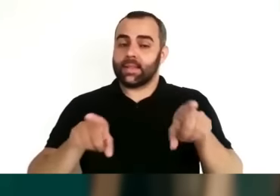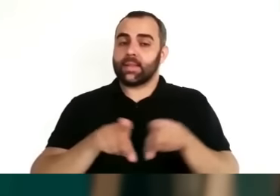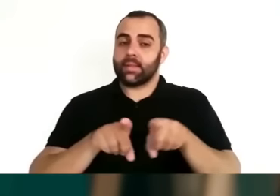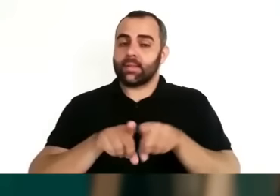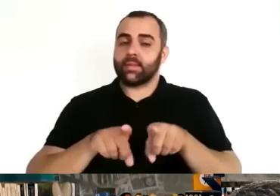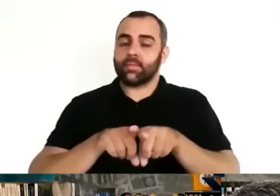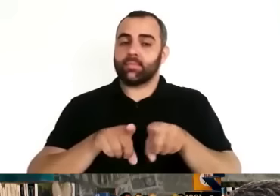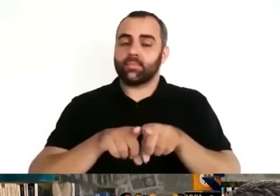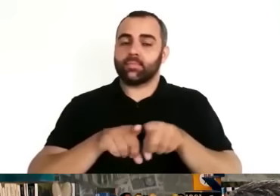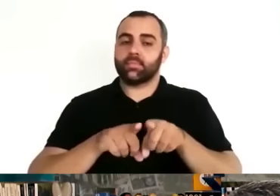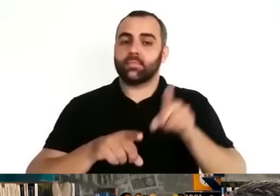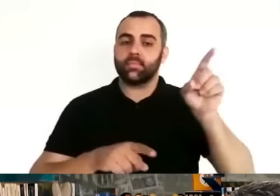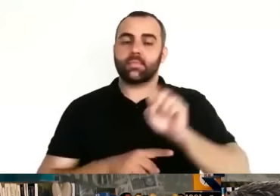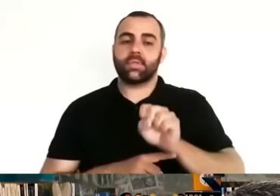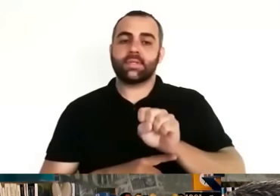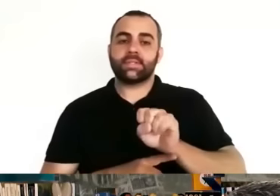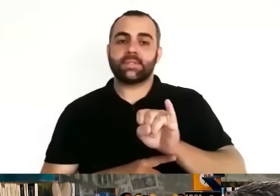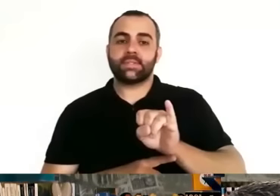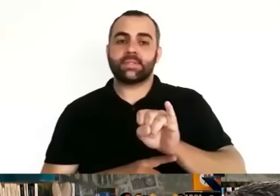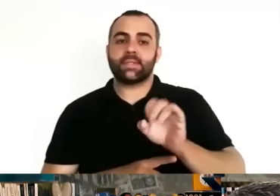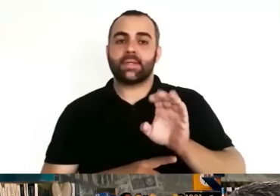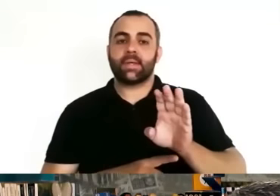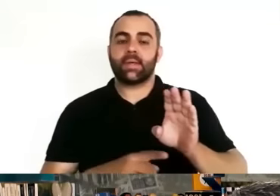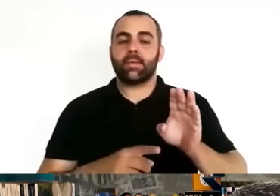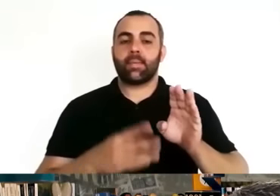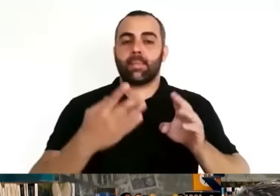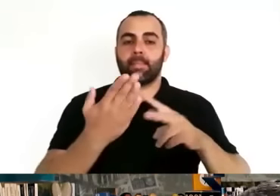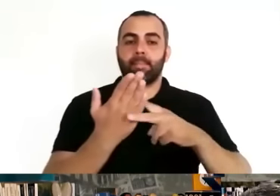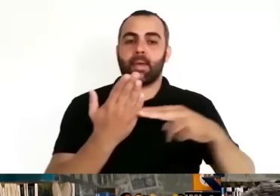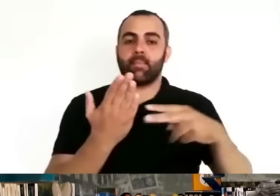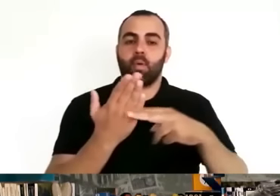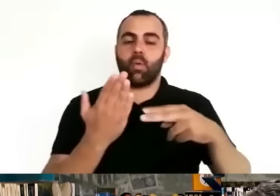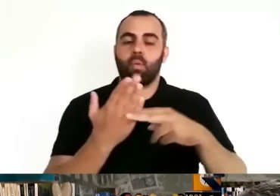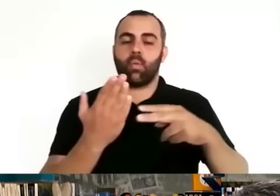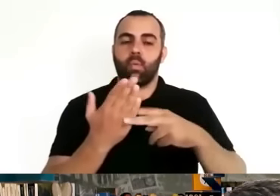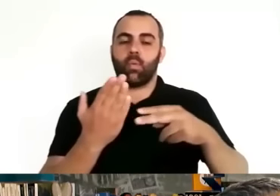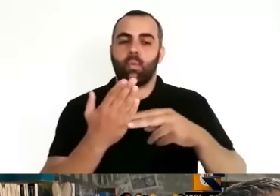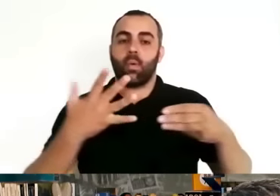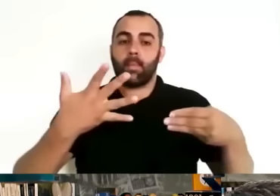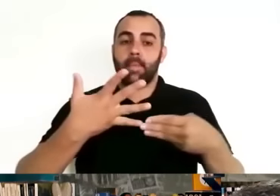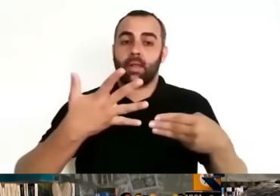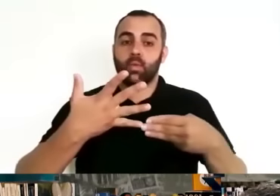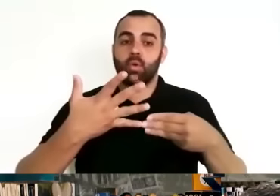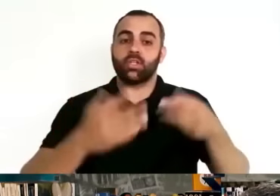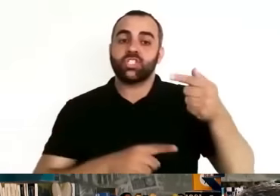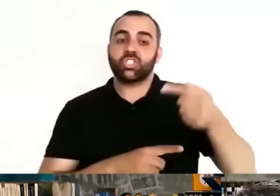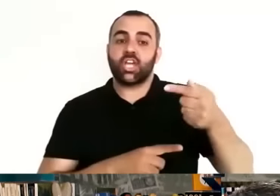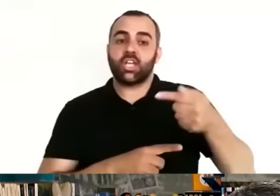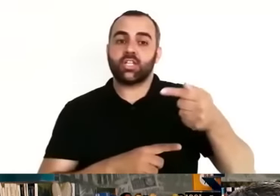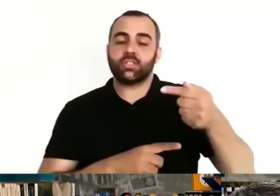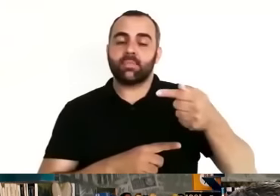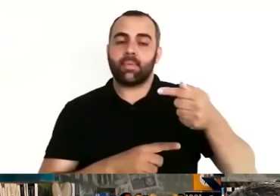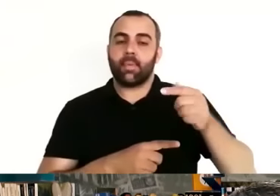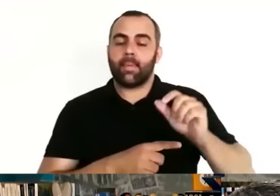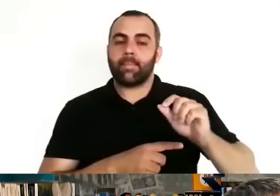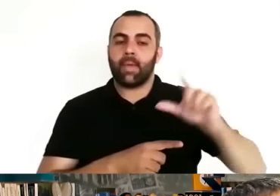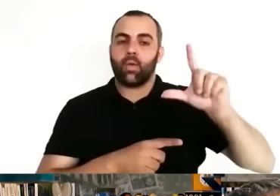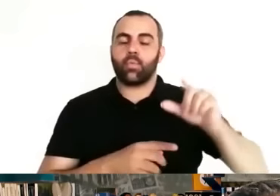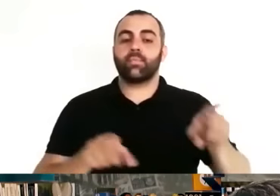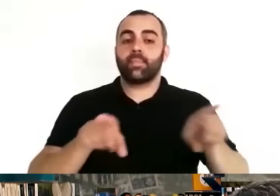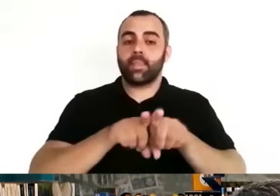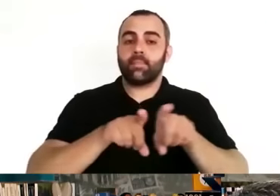presente... No Si bemol com sétima maior, por exemplo. No Si bemol menor com sétima maior, no